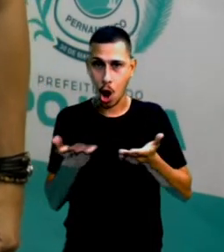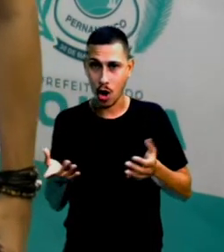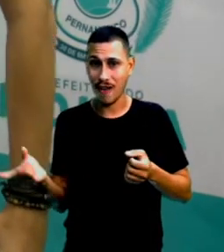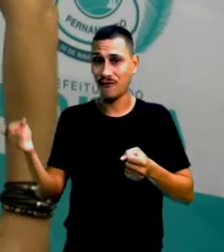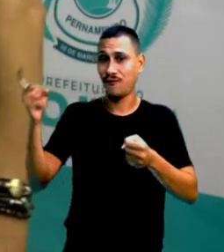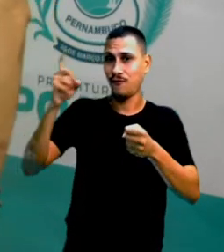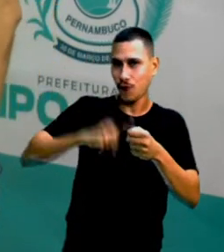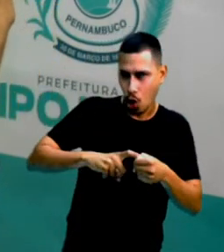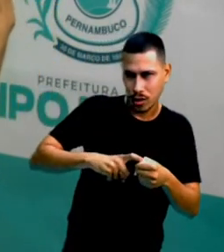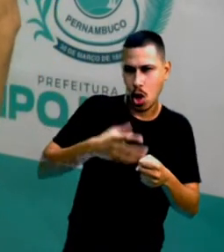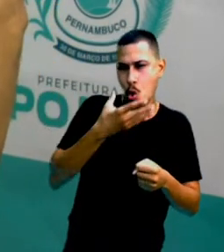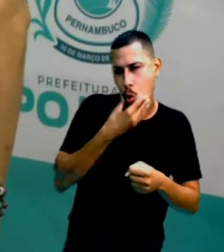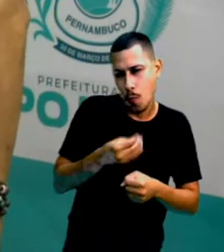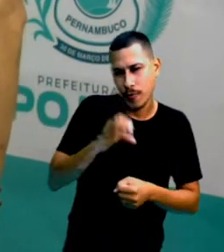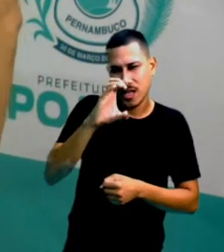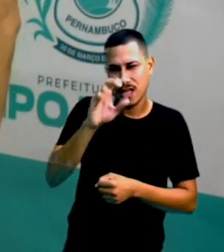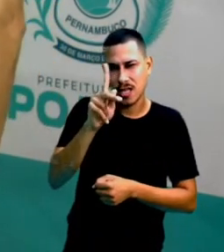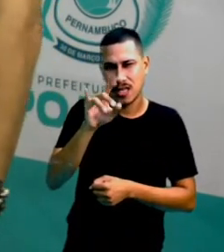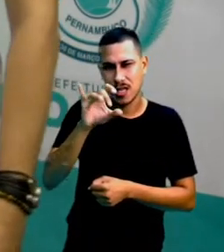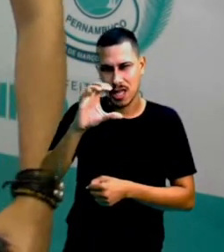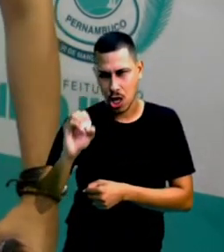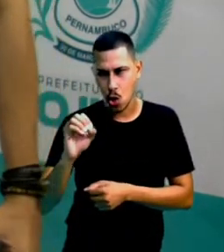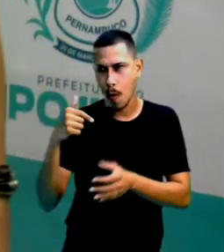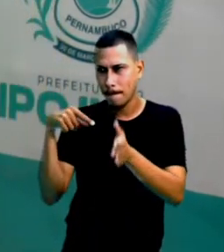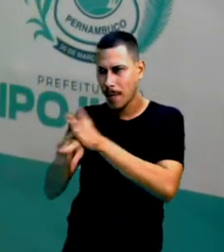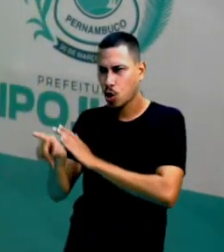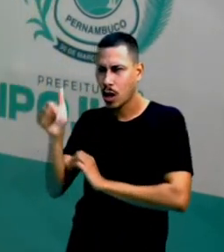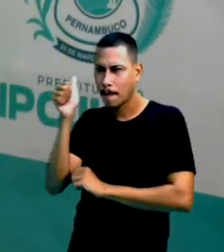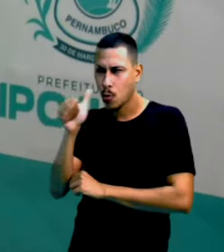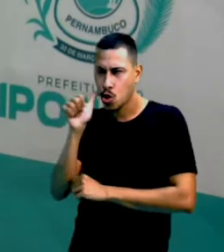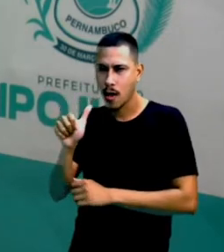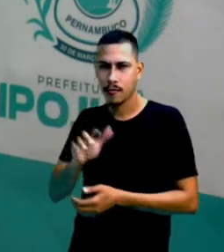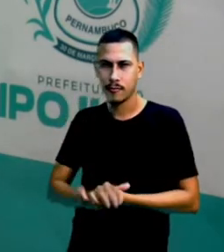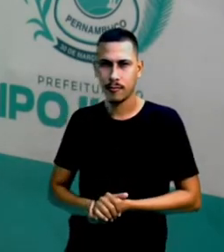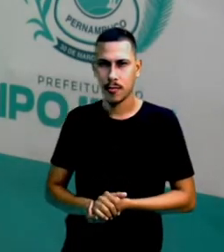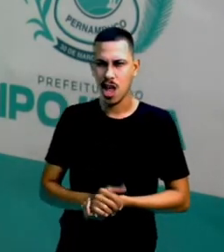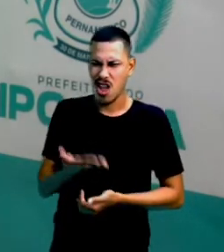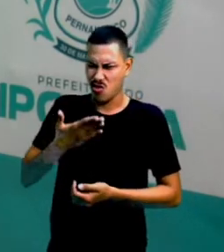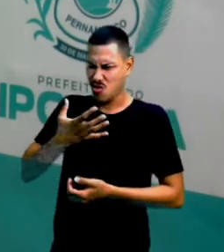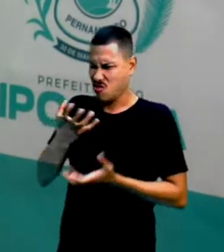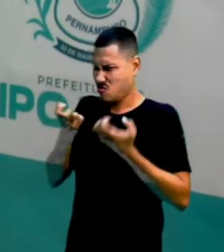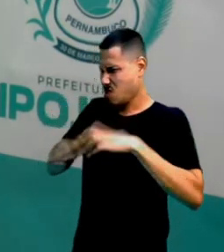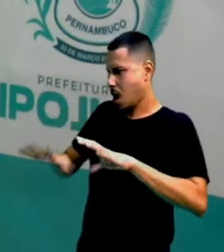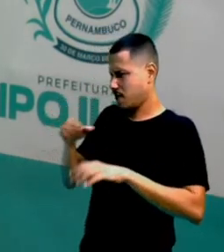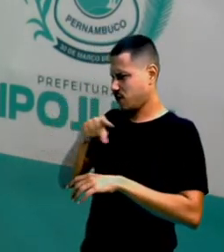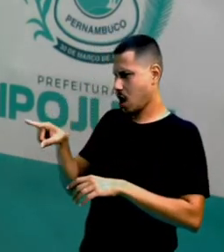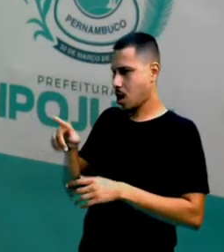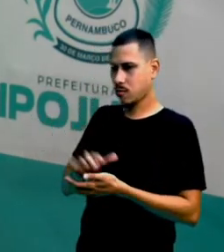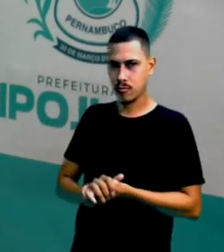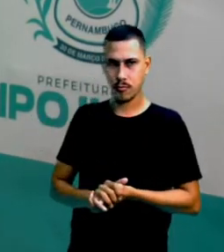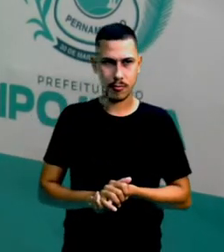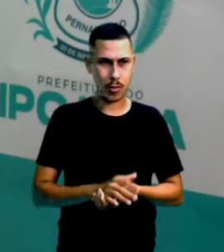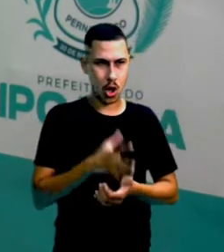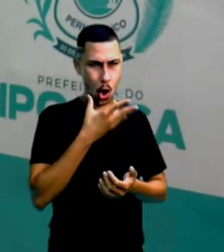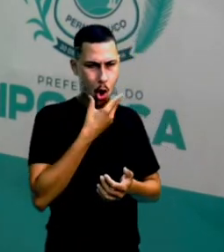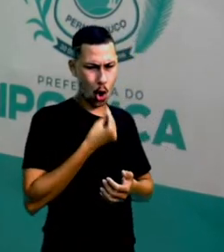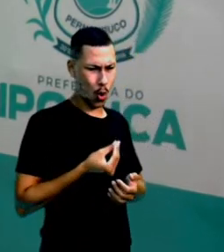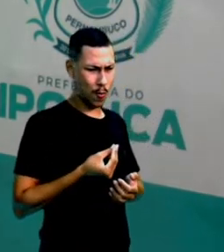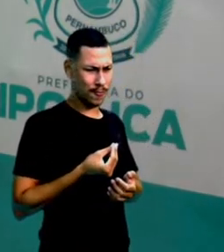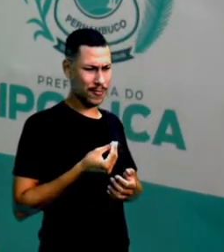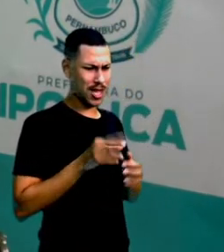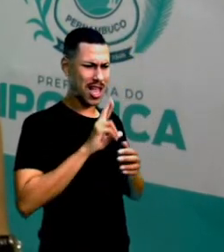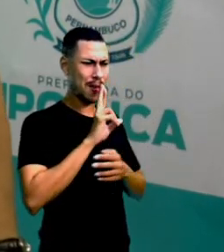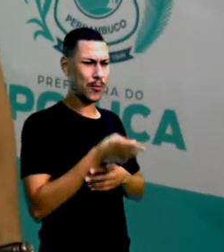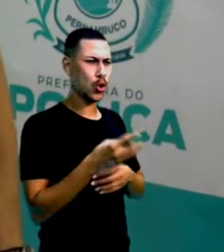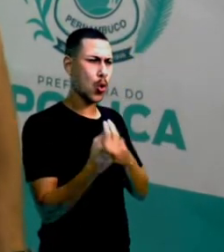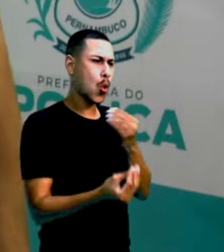lá Chico Buarque eu adoro o que ele pergunta para mulher lá né mulher que casar você vai embora aí faz como